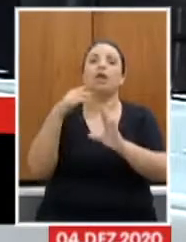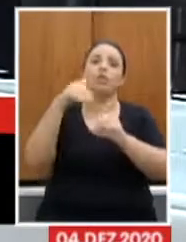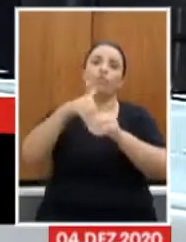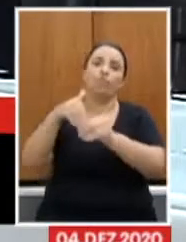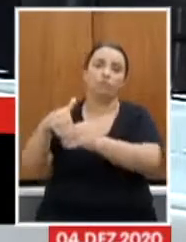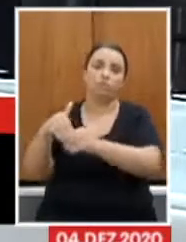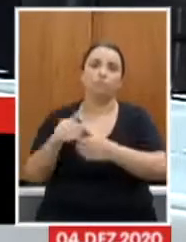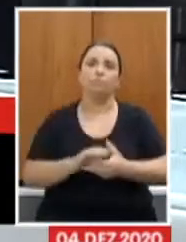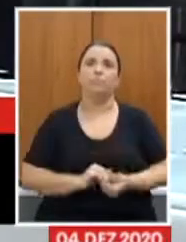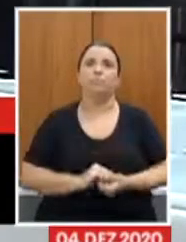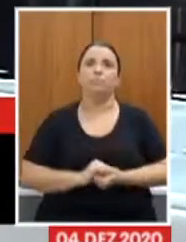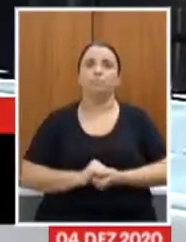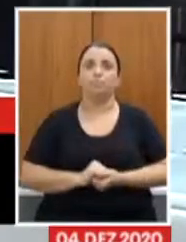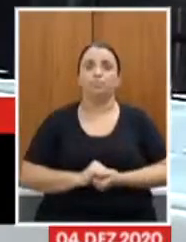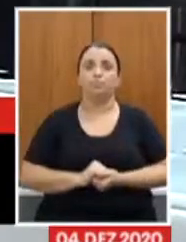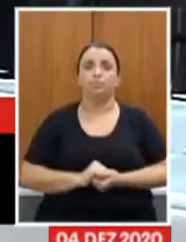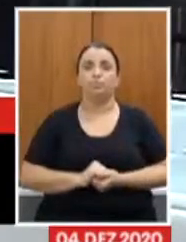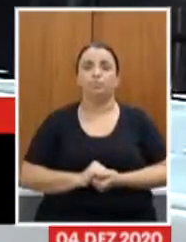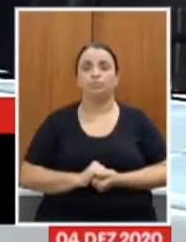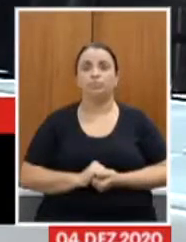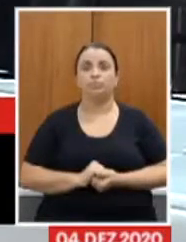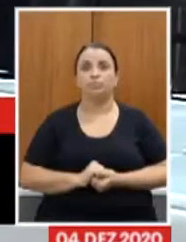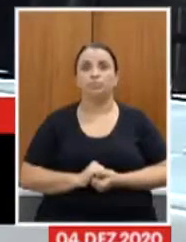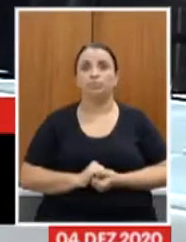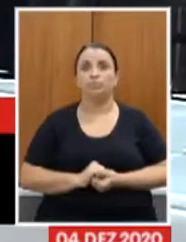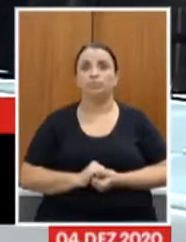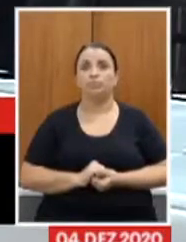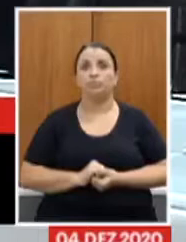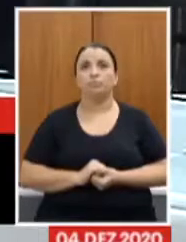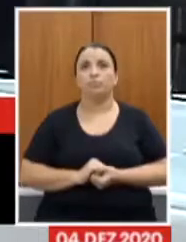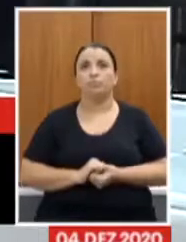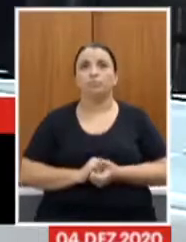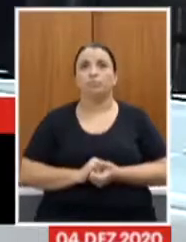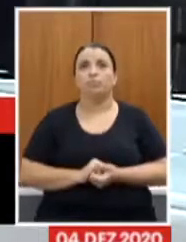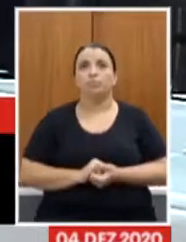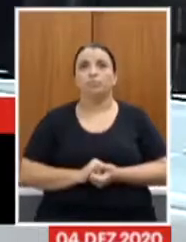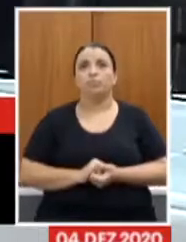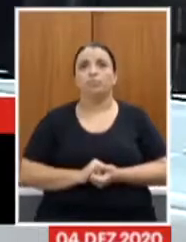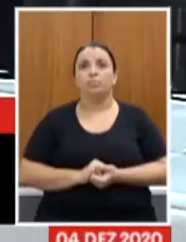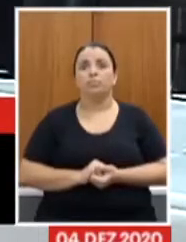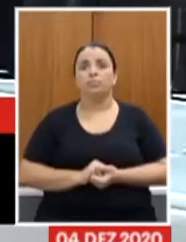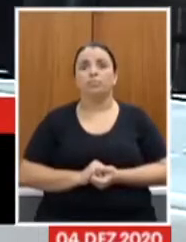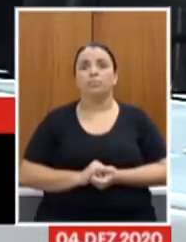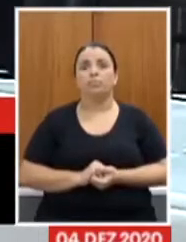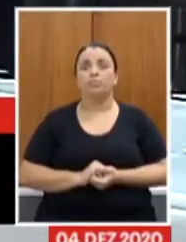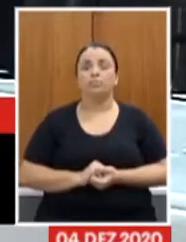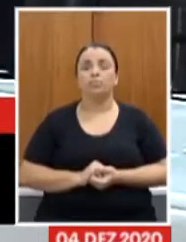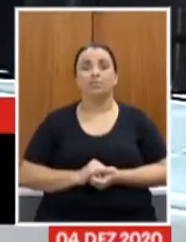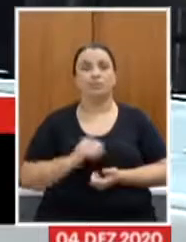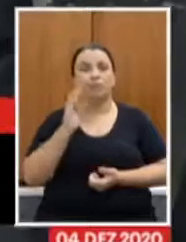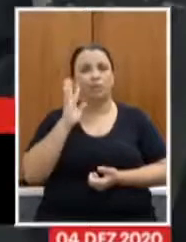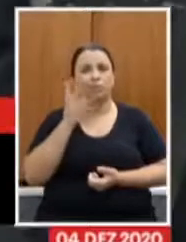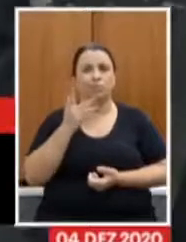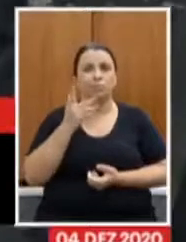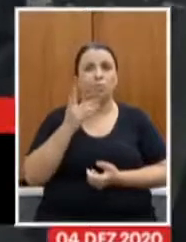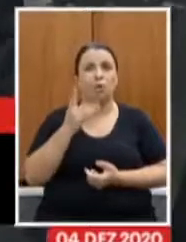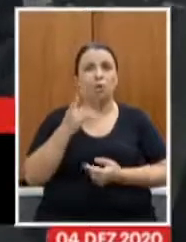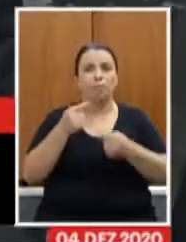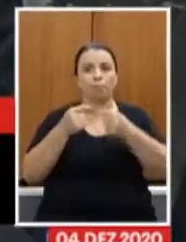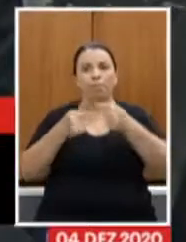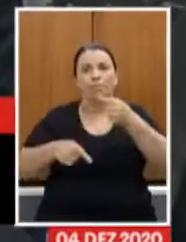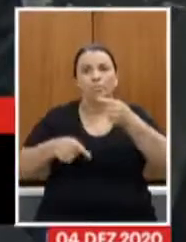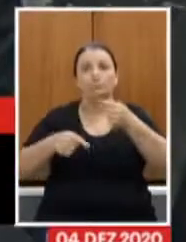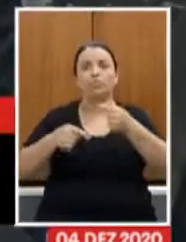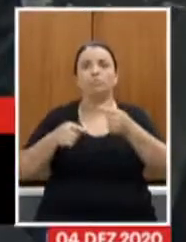A Parece que estamos com um problema de conexão com o